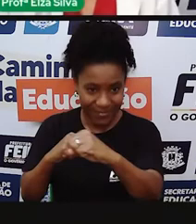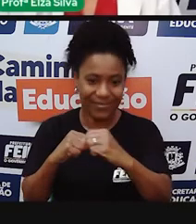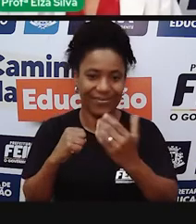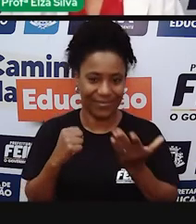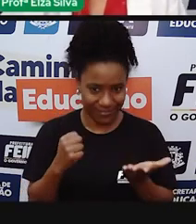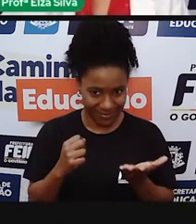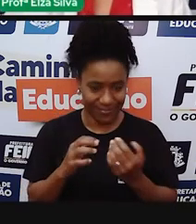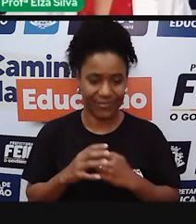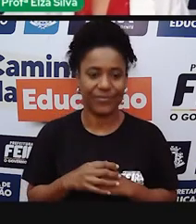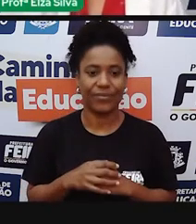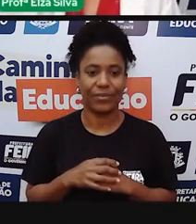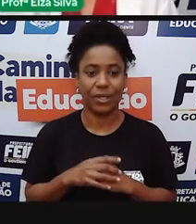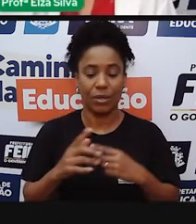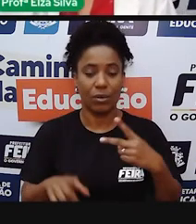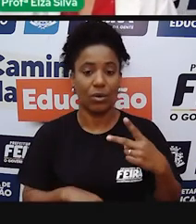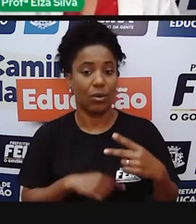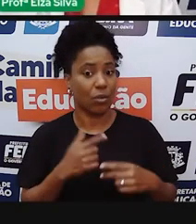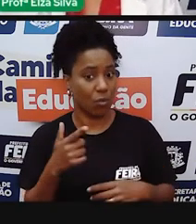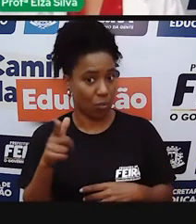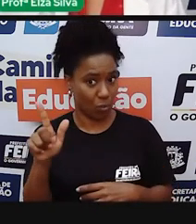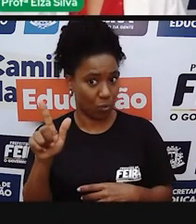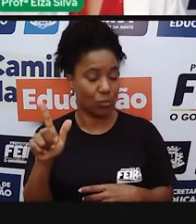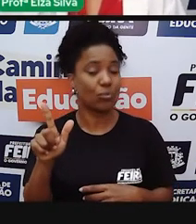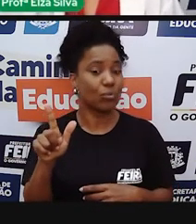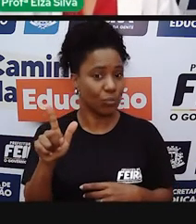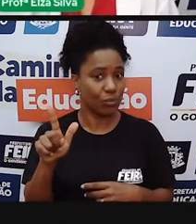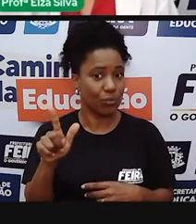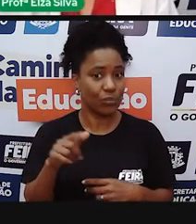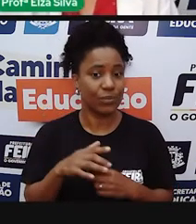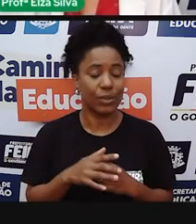No próximo grupo, vamos ver alguns exemplos